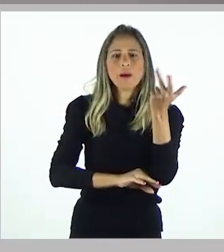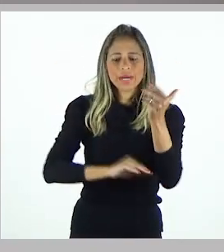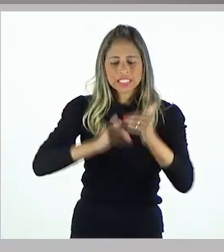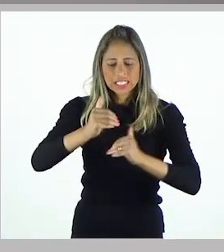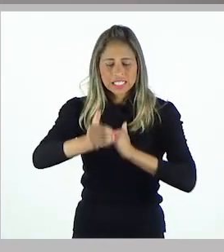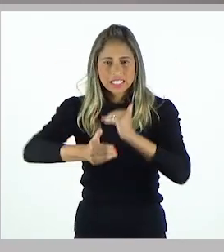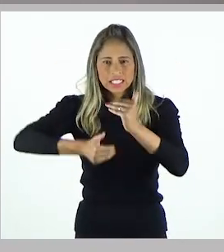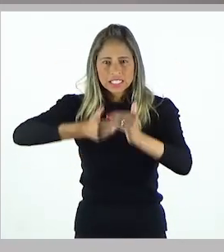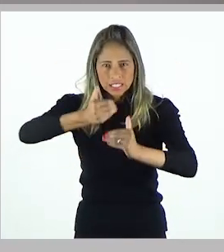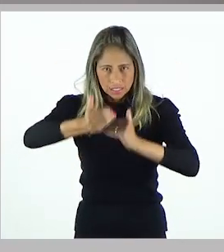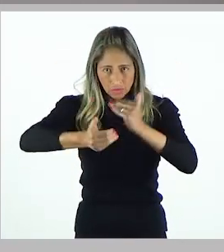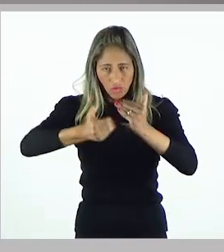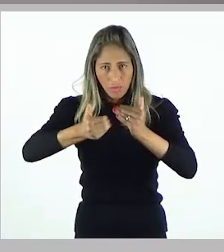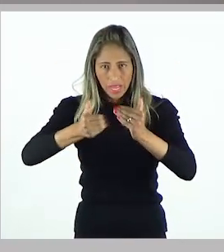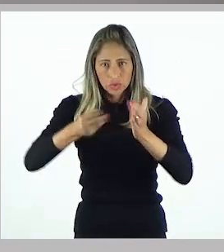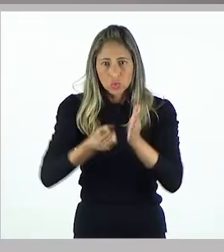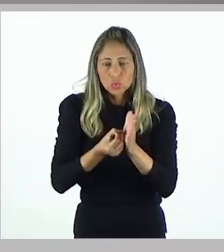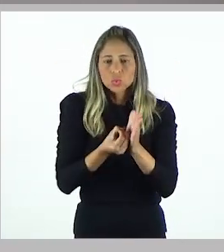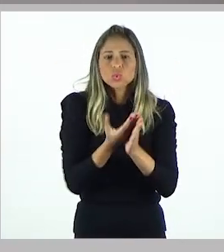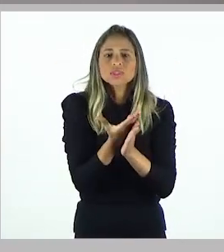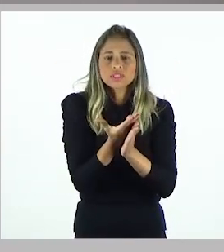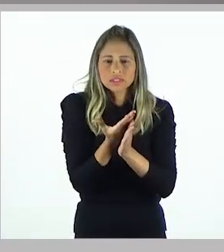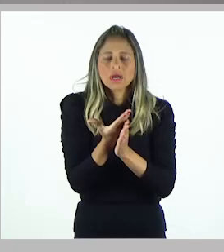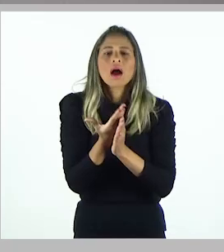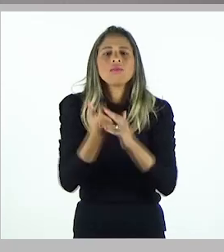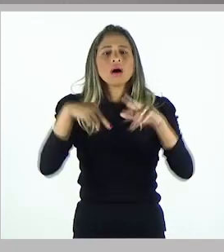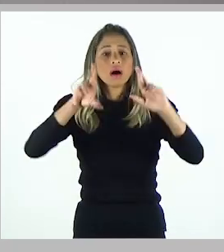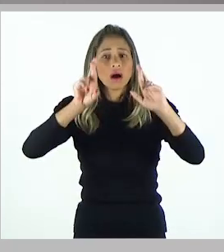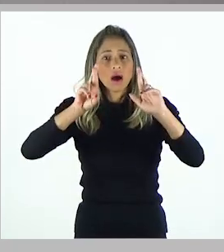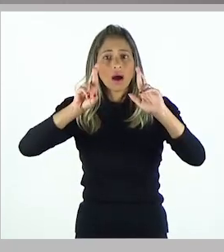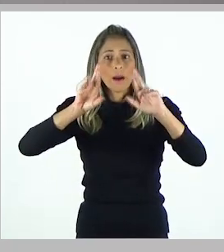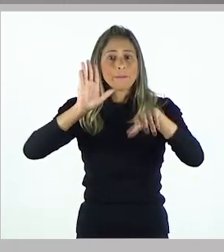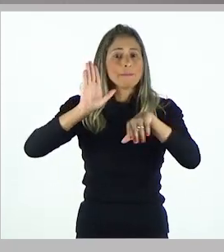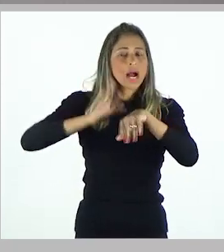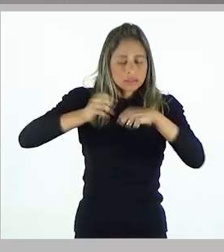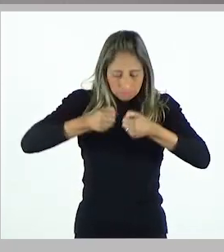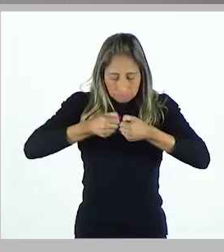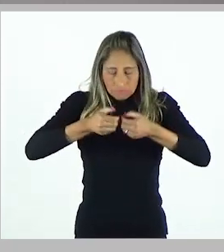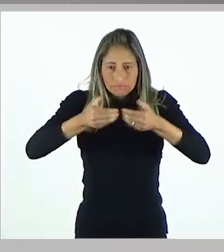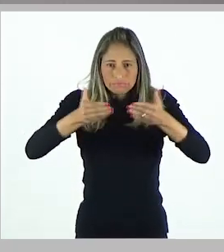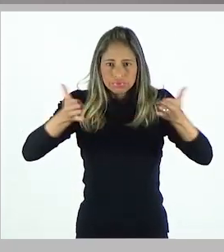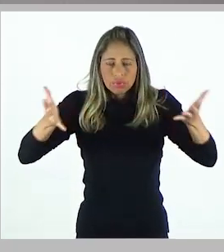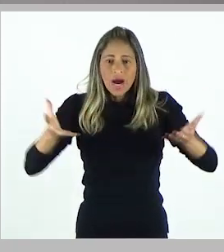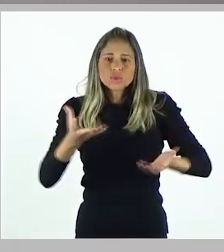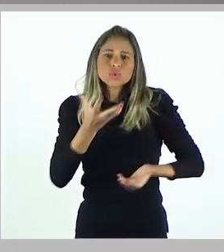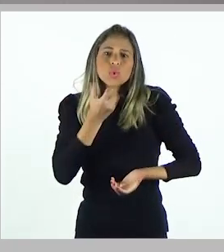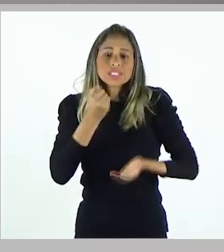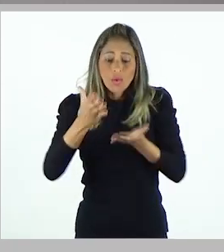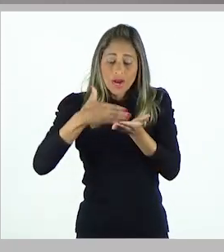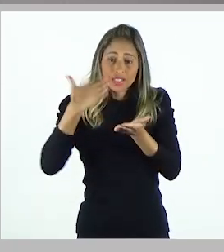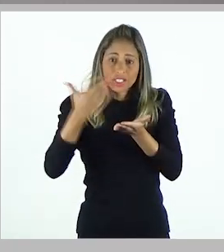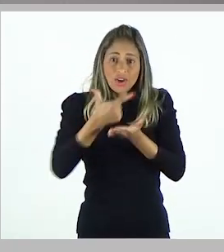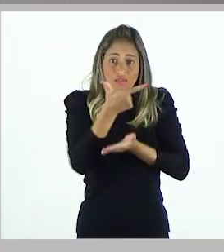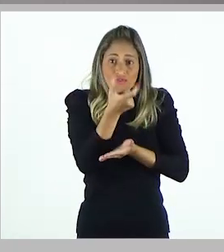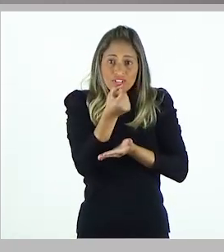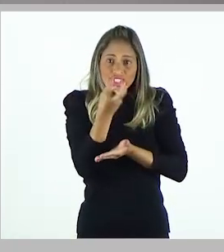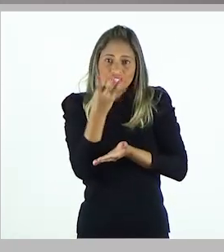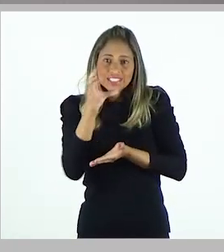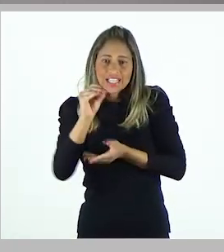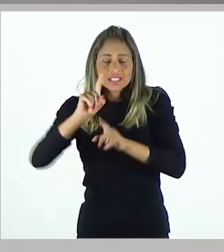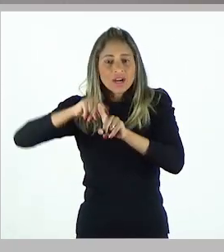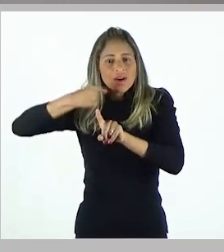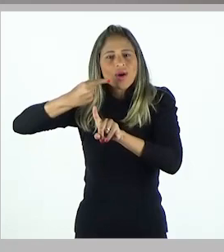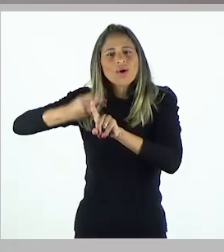de desenvolvimento sustentável assumiu um significado mais amplo com a adoção da Agenda 2030,